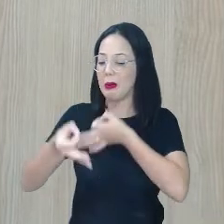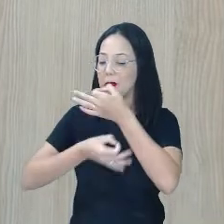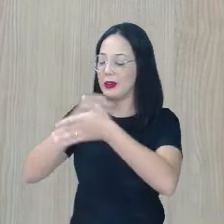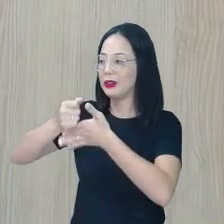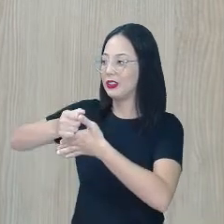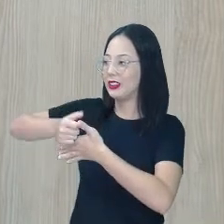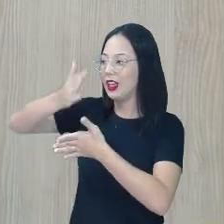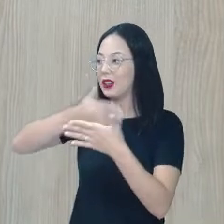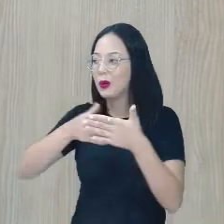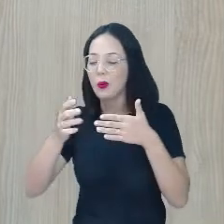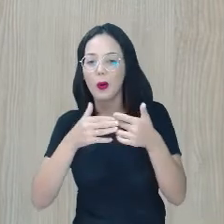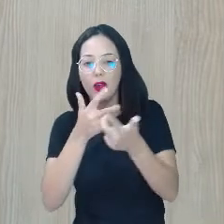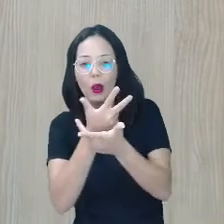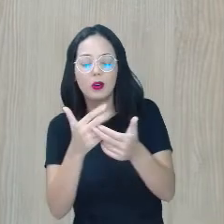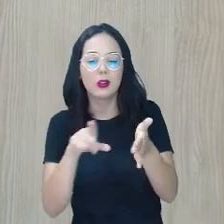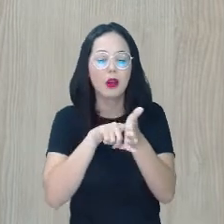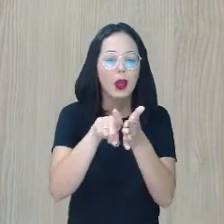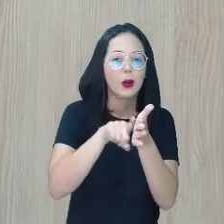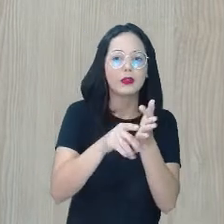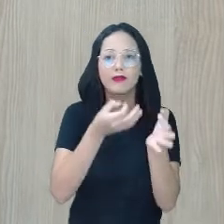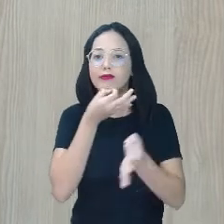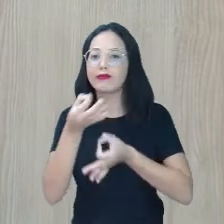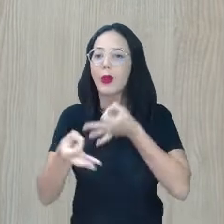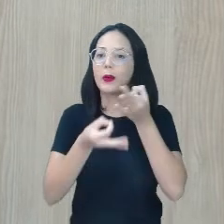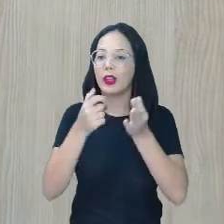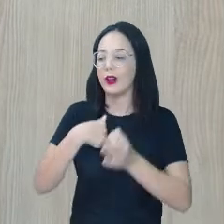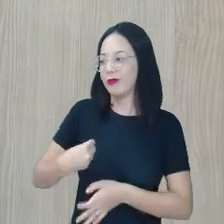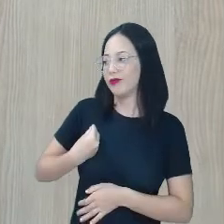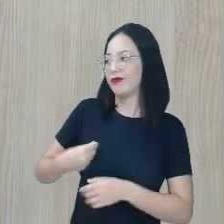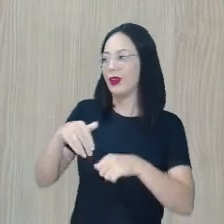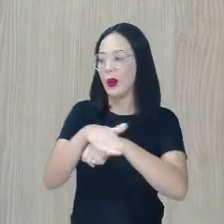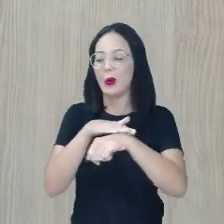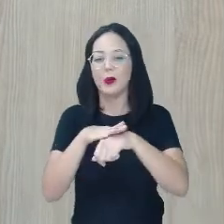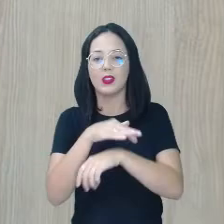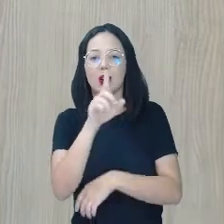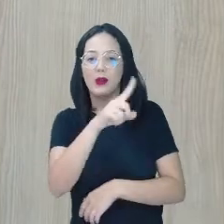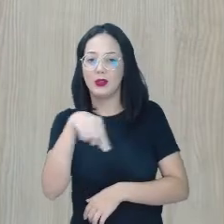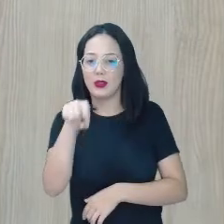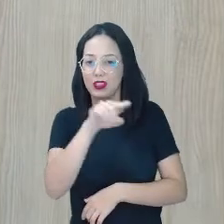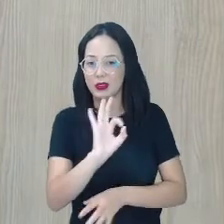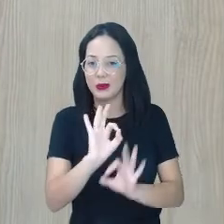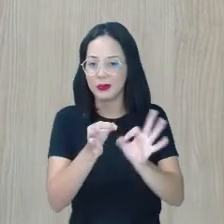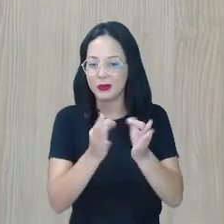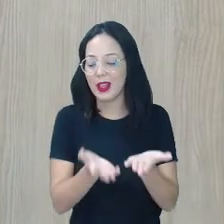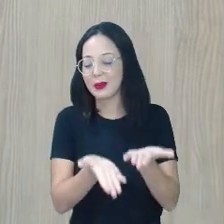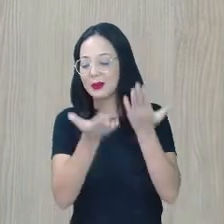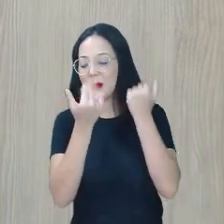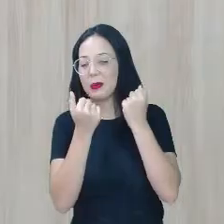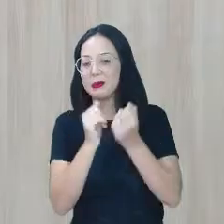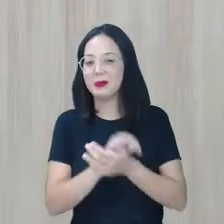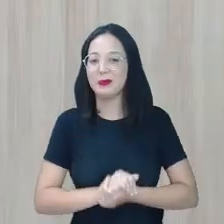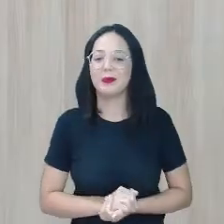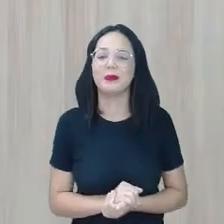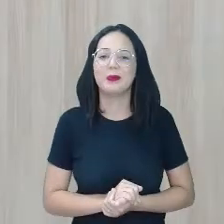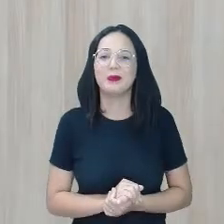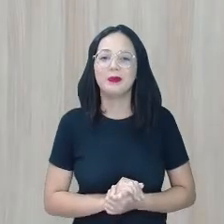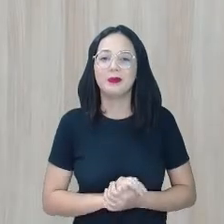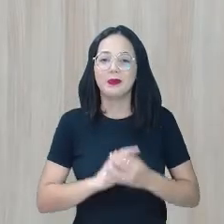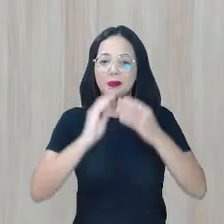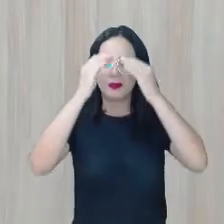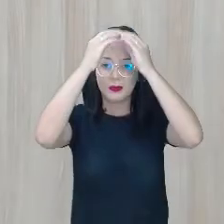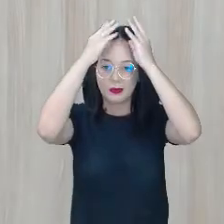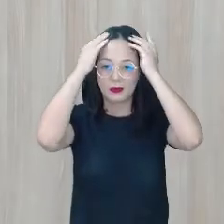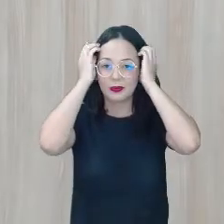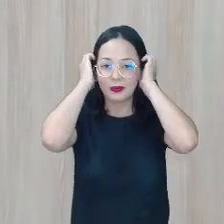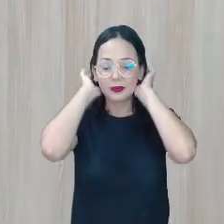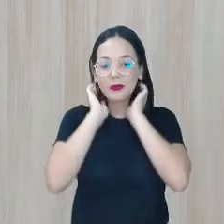Então, qualquer questão, qualquer pergunta, comentário, enfim, estou aqui para conversar com vocês e repassar para o professor Luciano, vamos embora. Então, e se